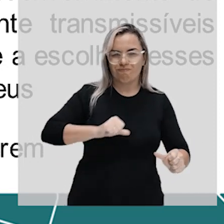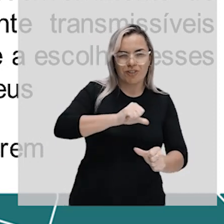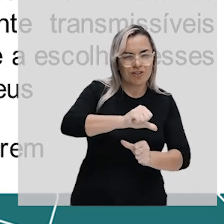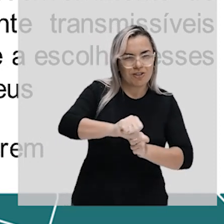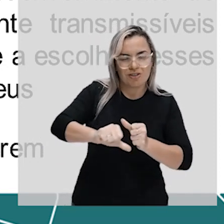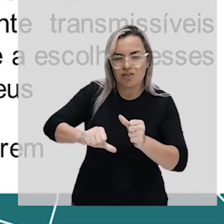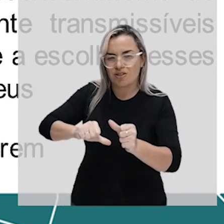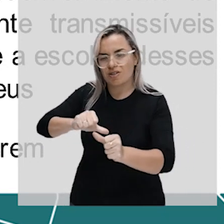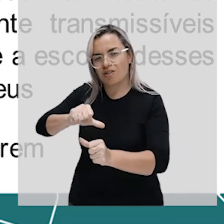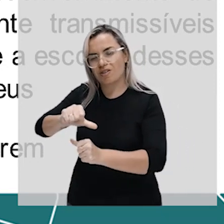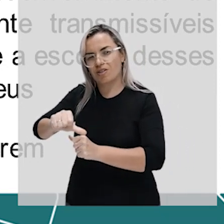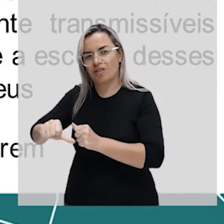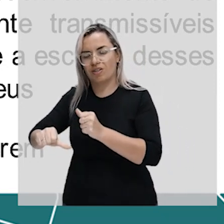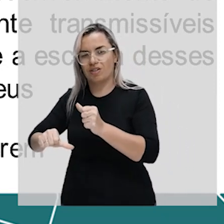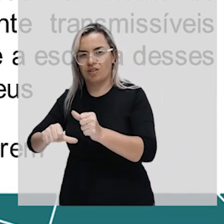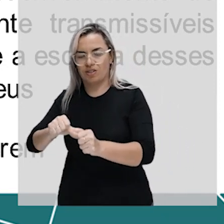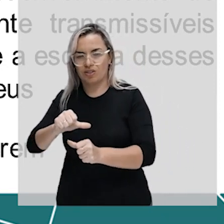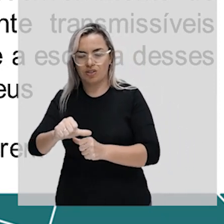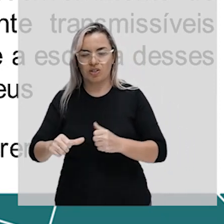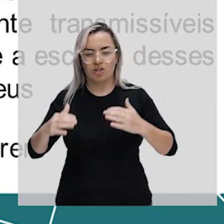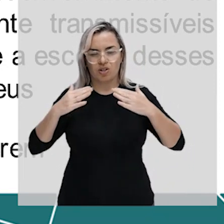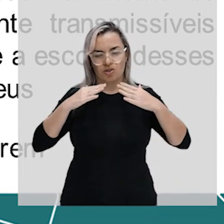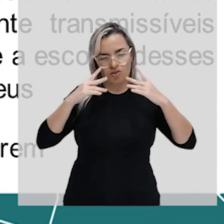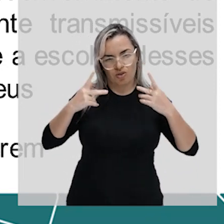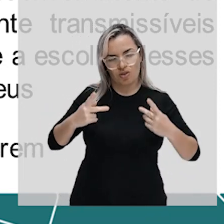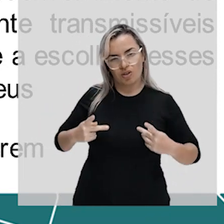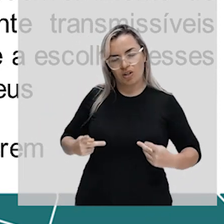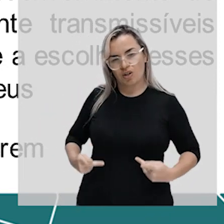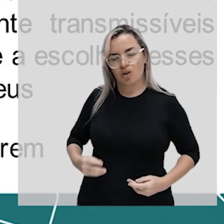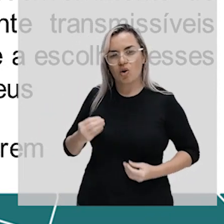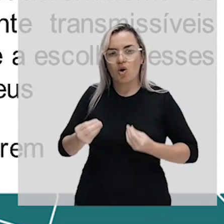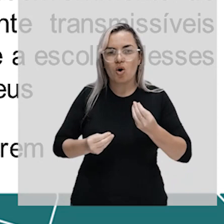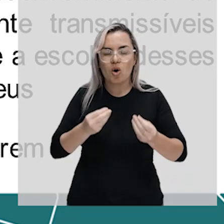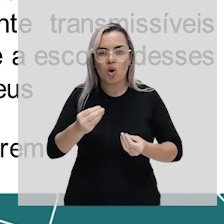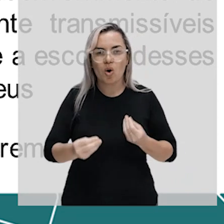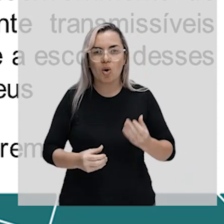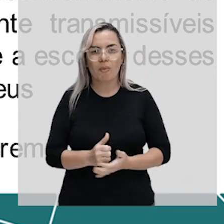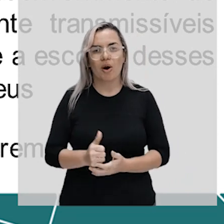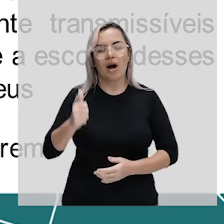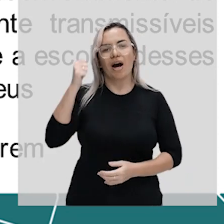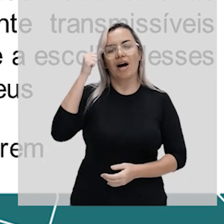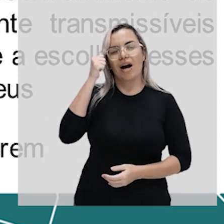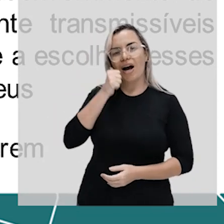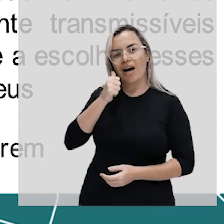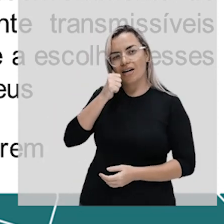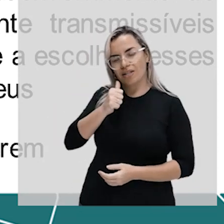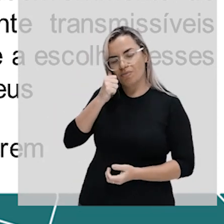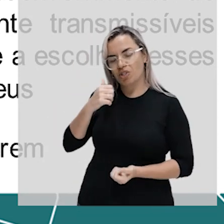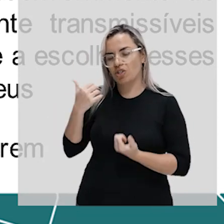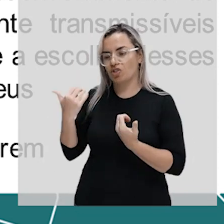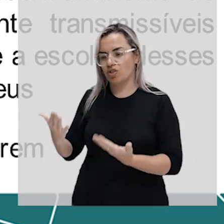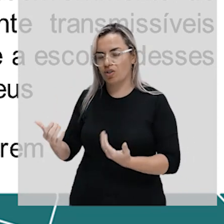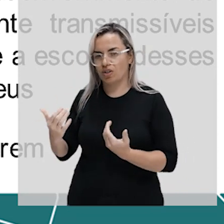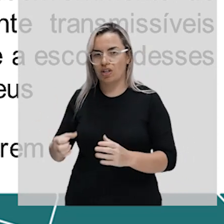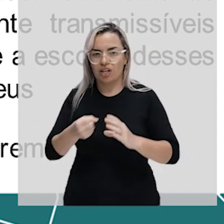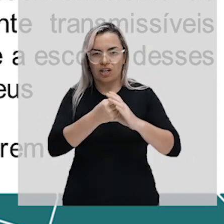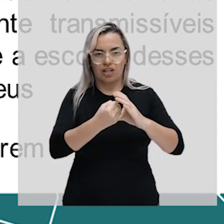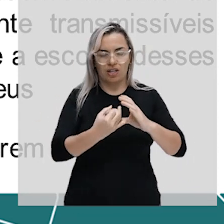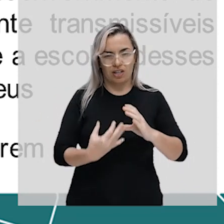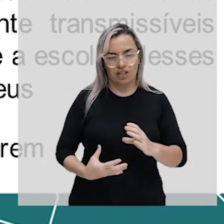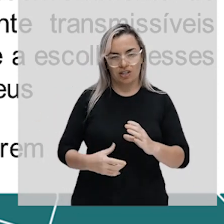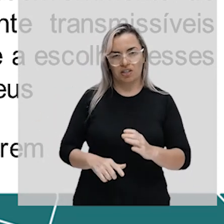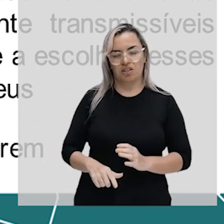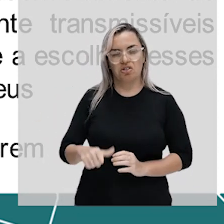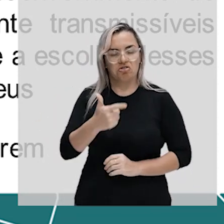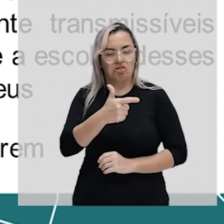fase da puberdade, as meninas elas começam a adquirir características que ela não tinha antes. Os homens têm uma alteração na